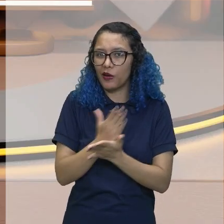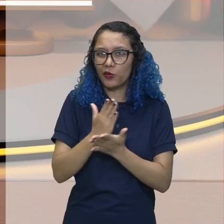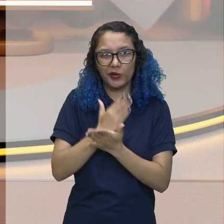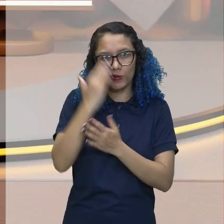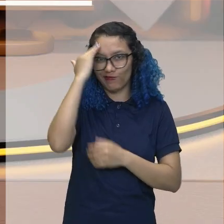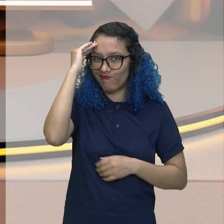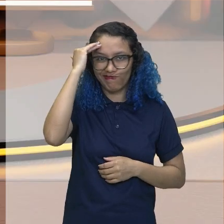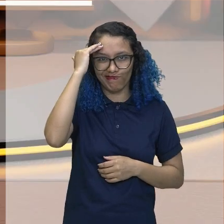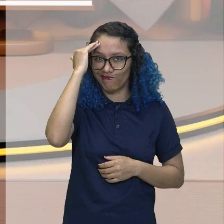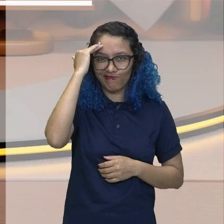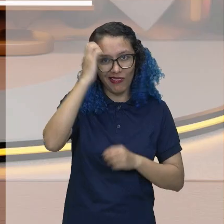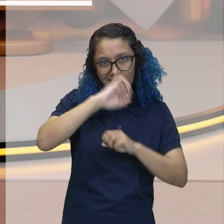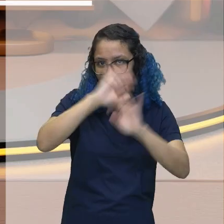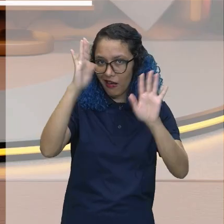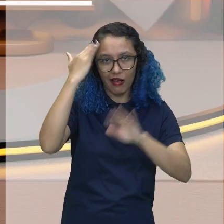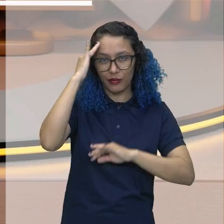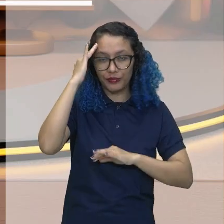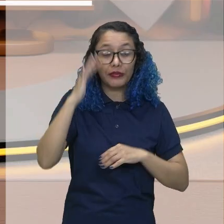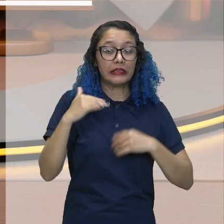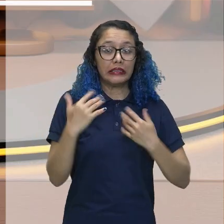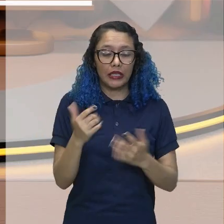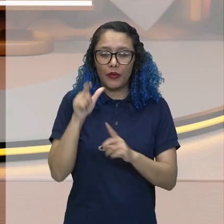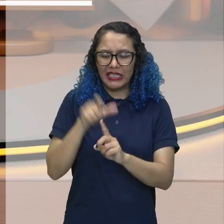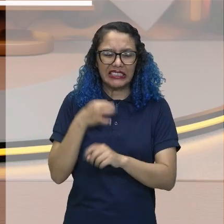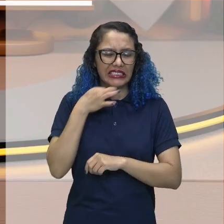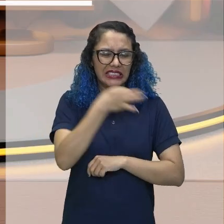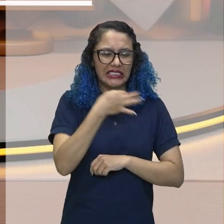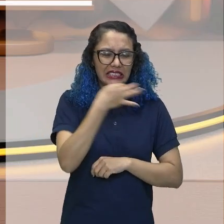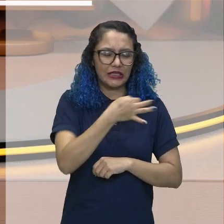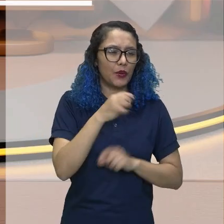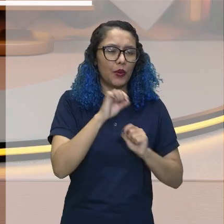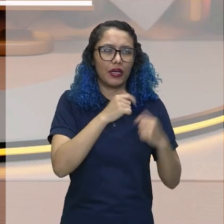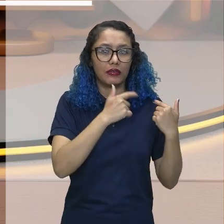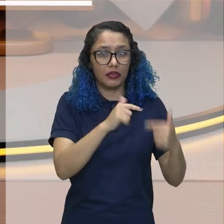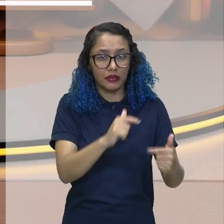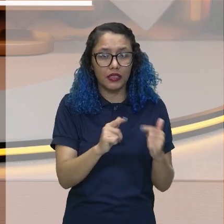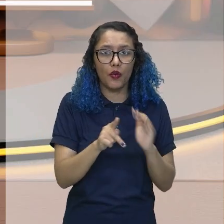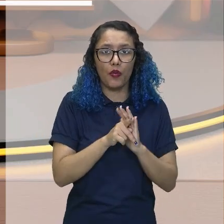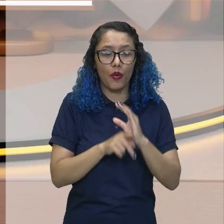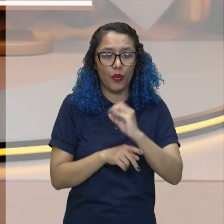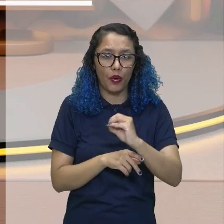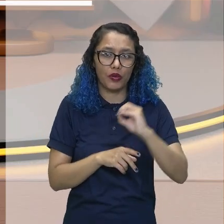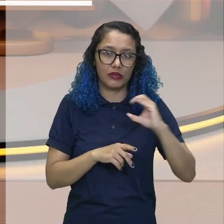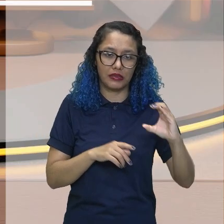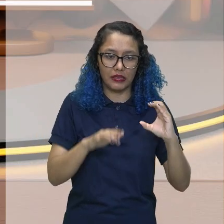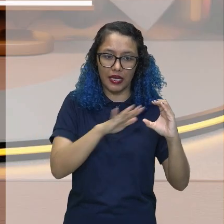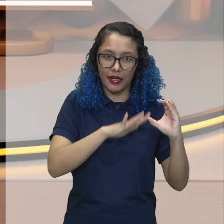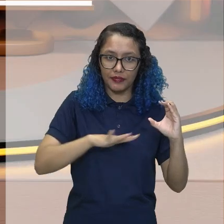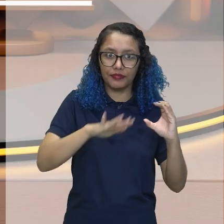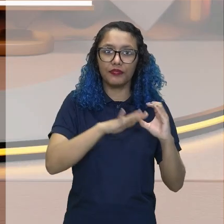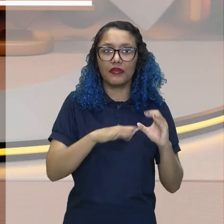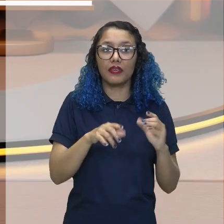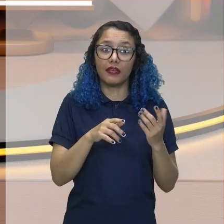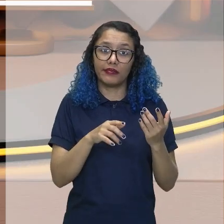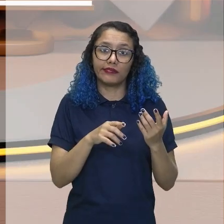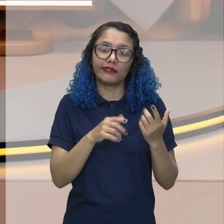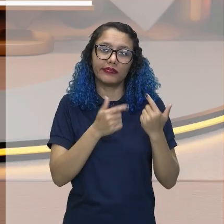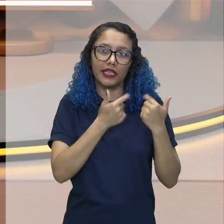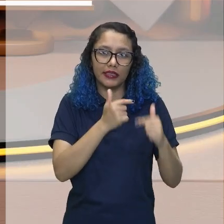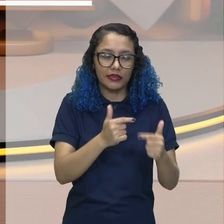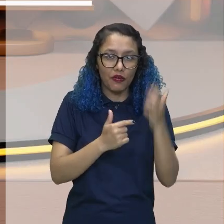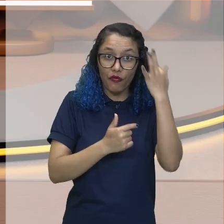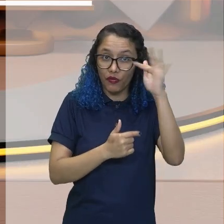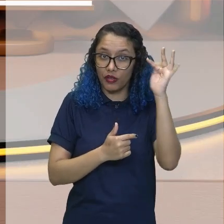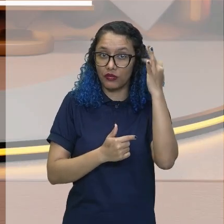só. Ele é um forte crítico da tradição ocidental, da tradição filosófica